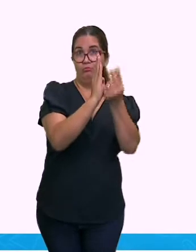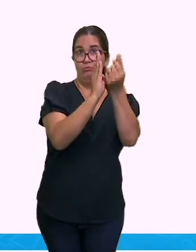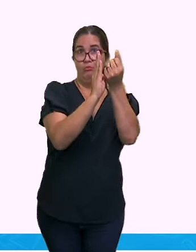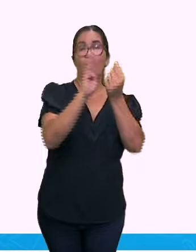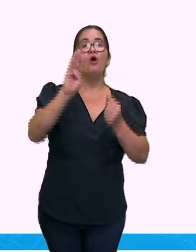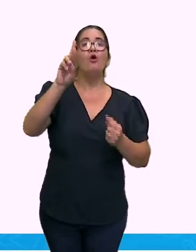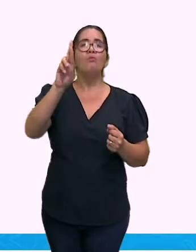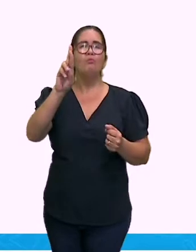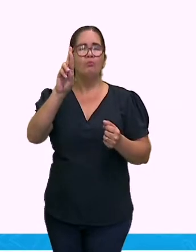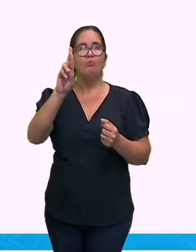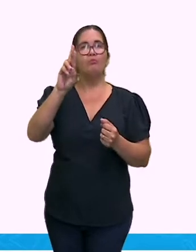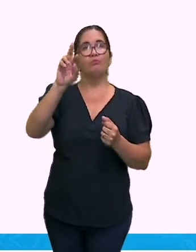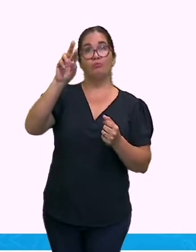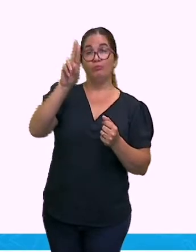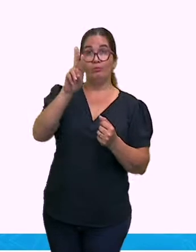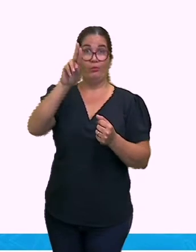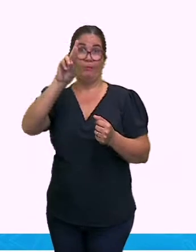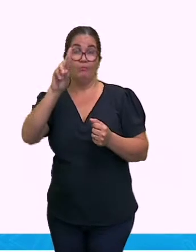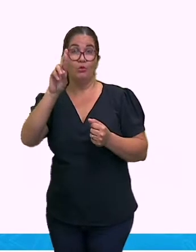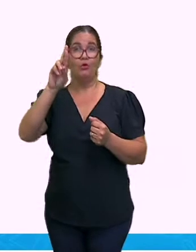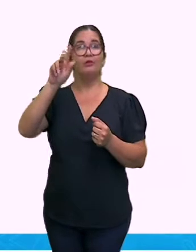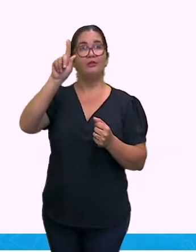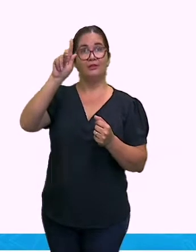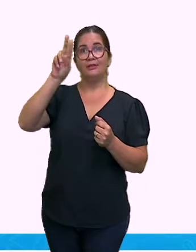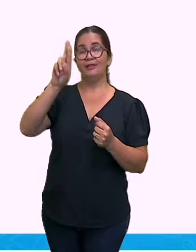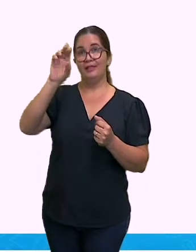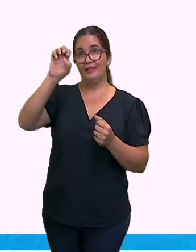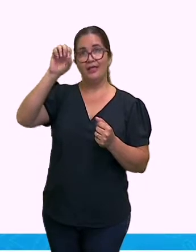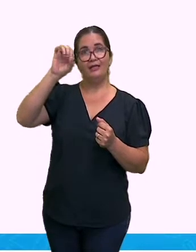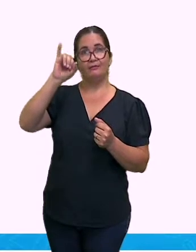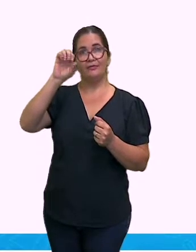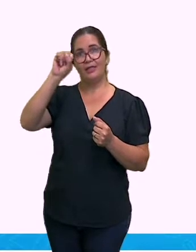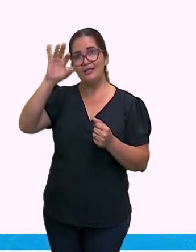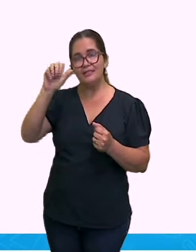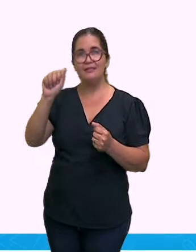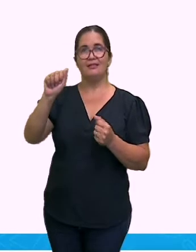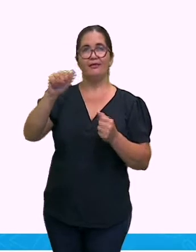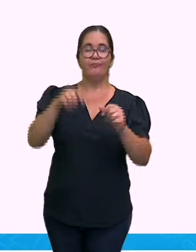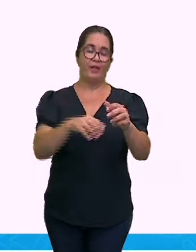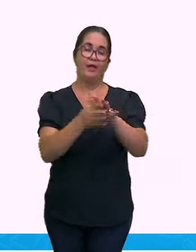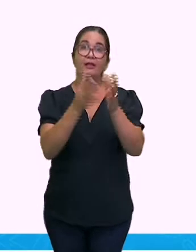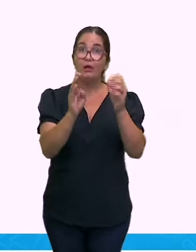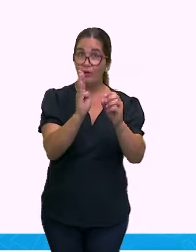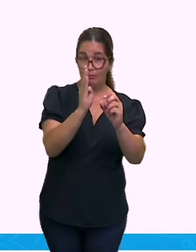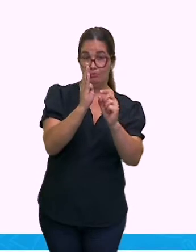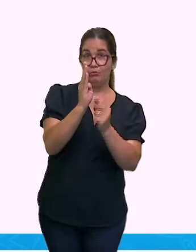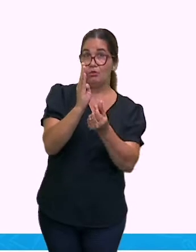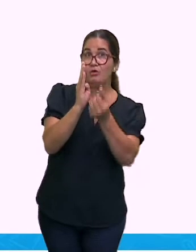ajudavam a comandar, a liderar, eram a igreja e a nobreza feudal.